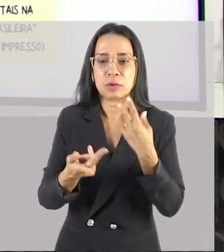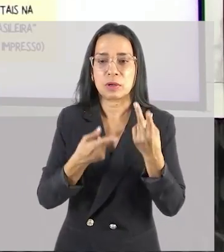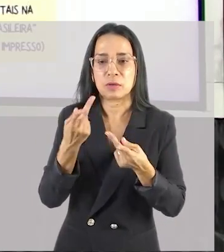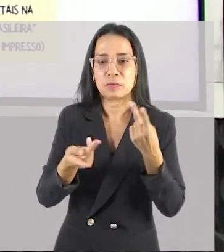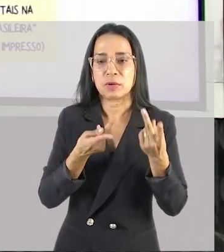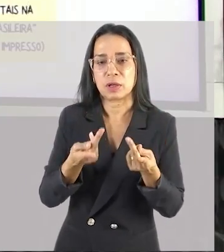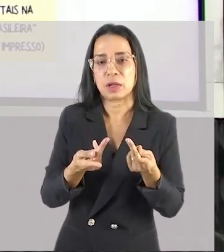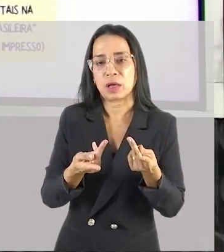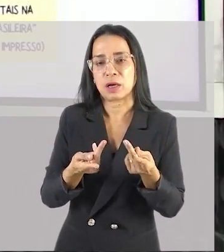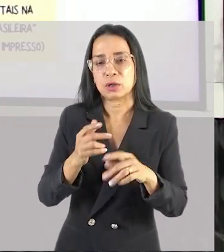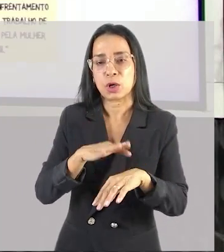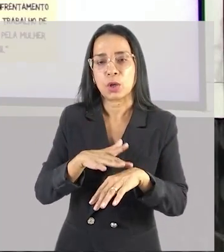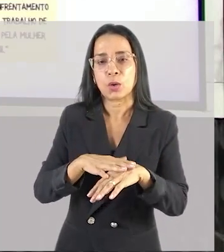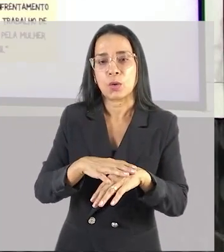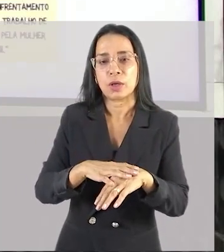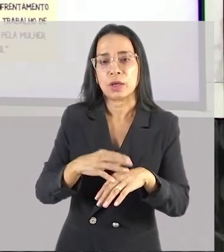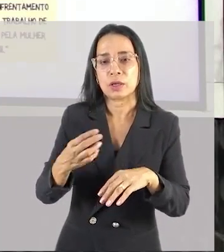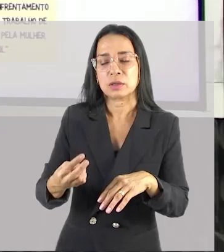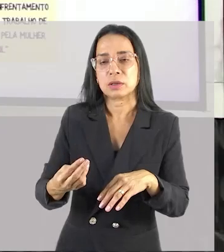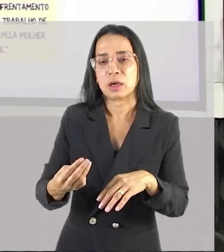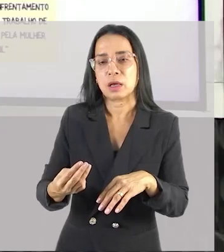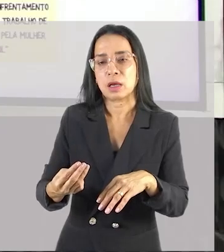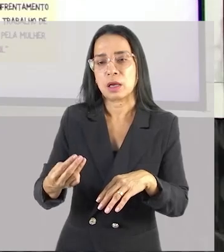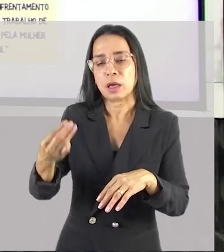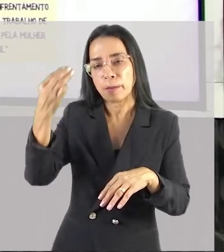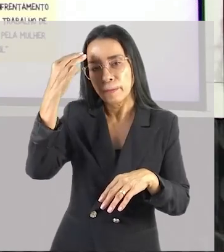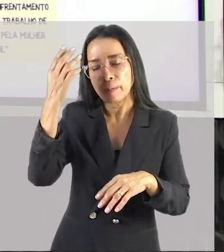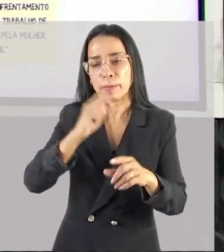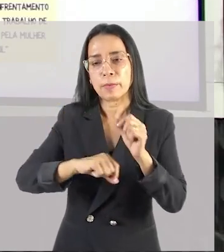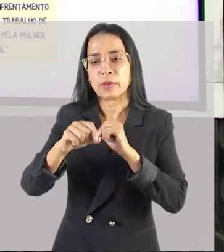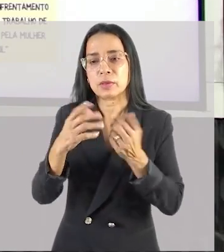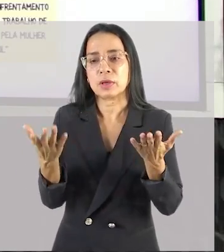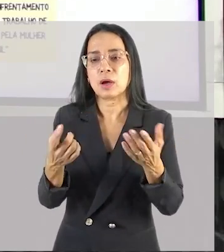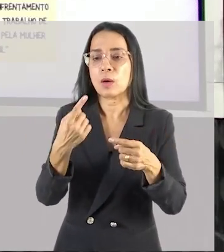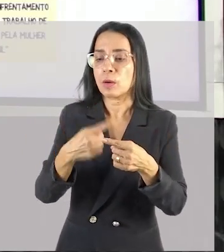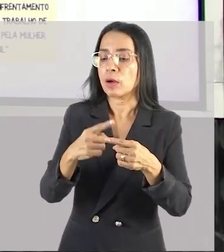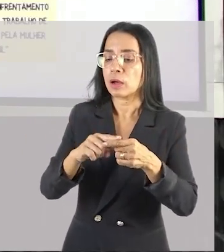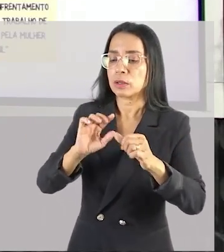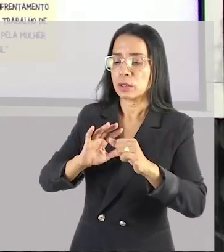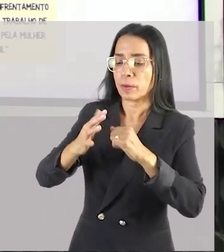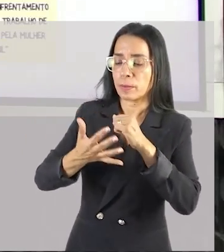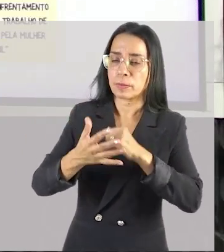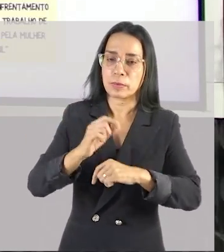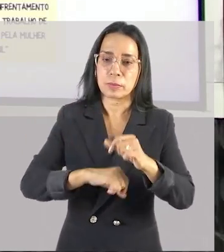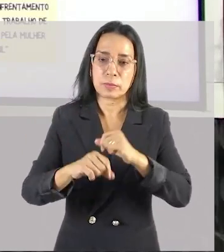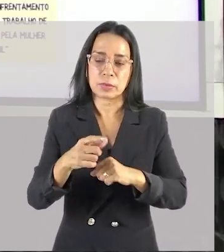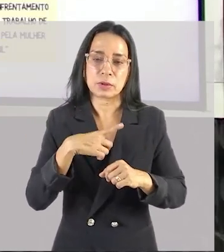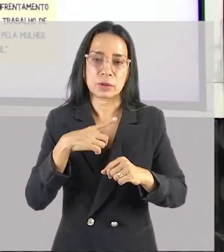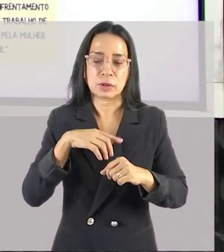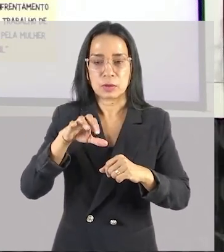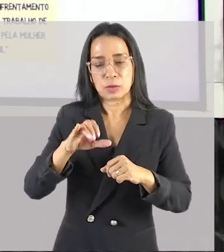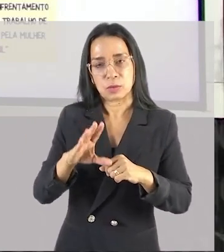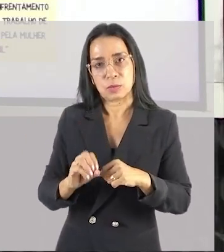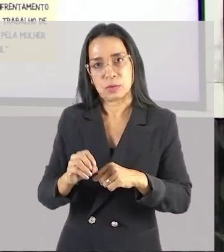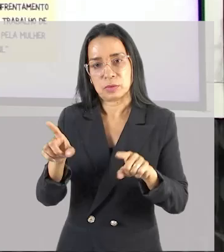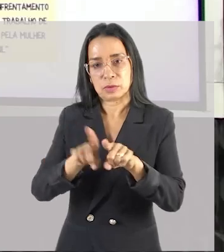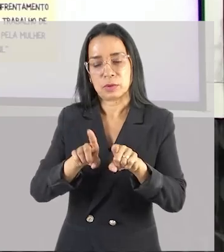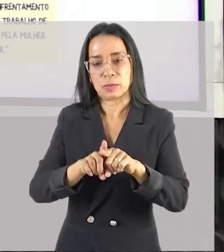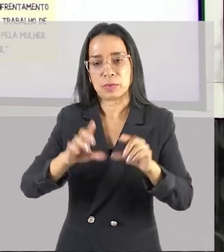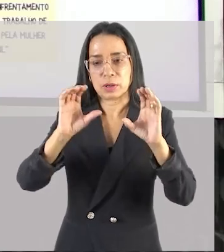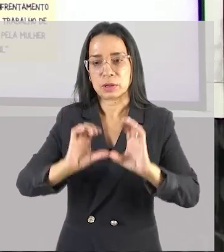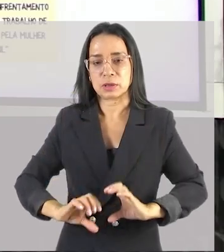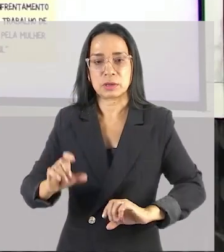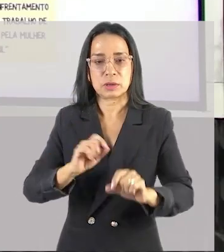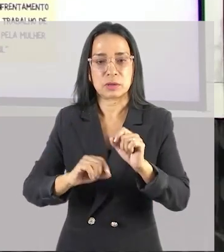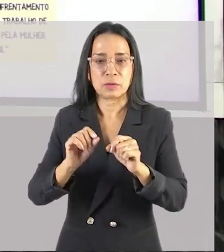em virtude da pandemia. A gente tem aqui em 2021 o eixo que é também da cidadania, falando do